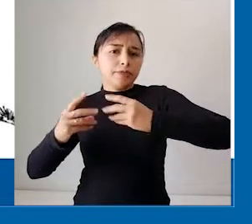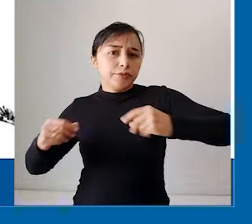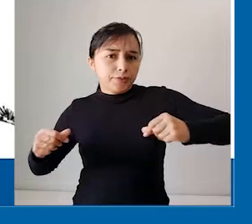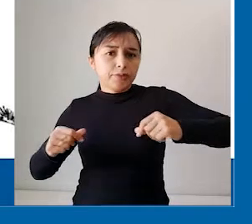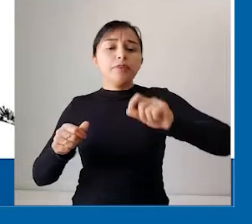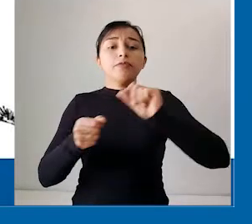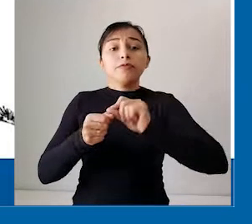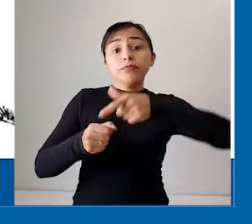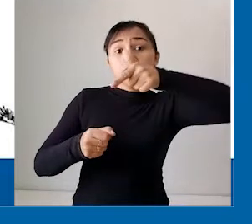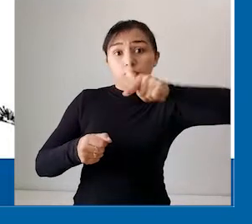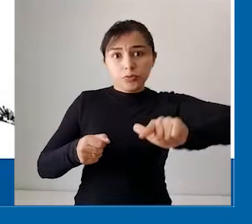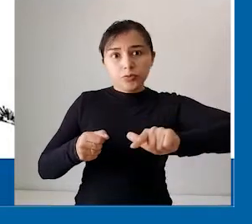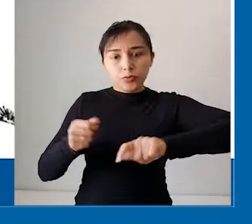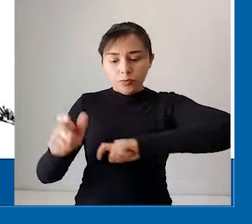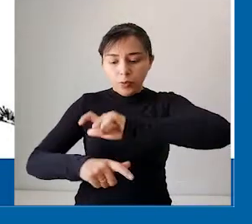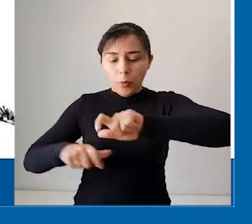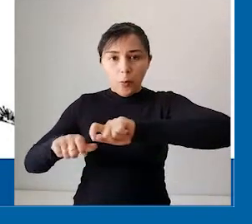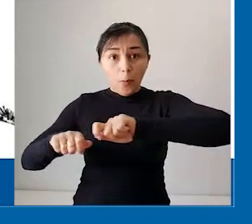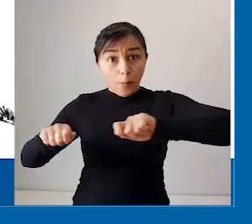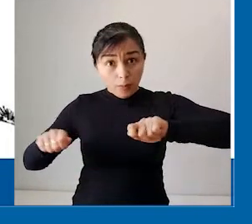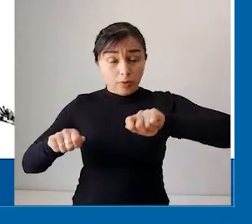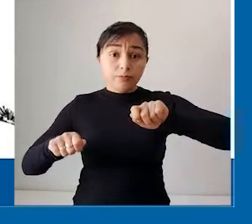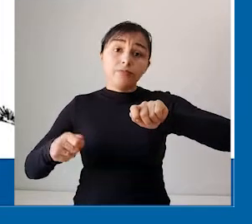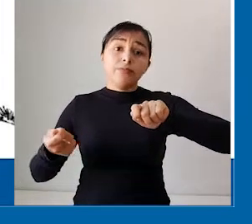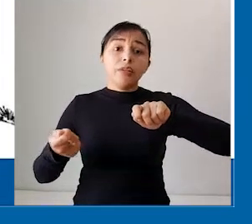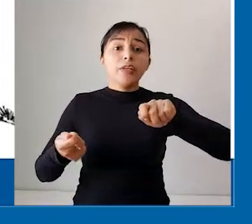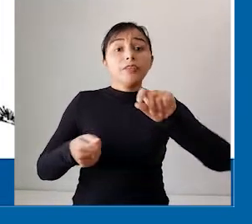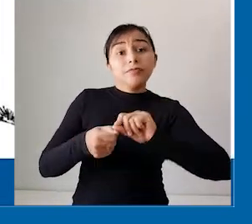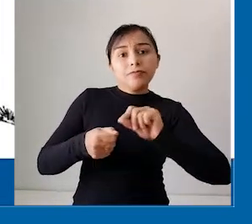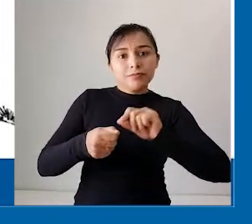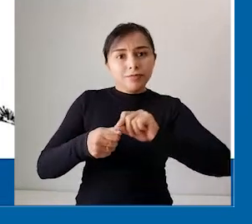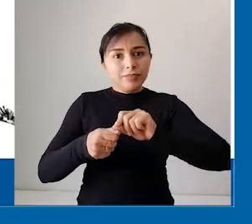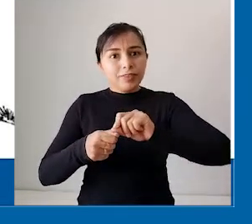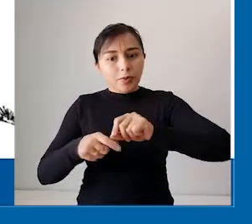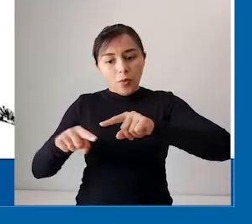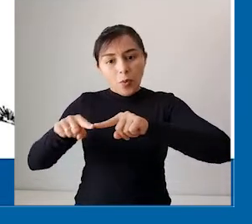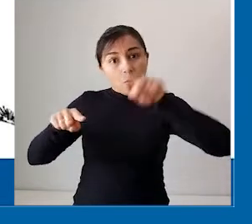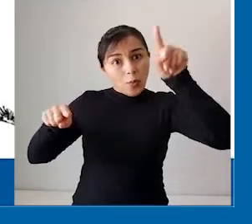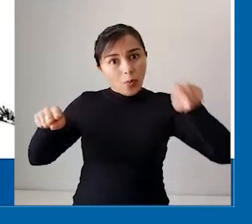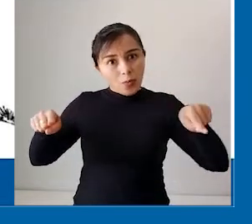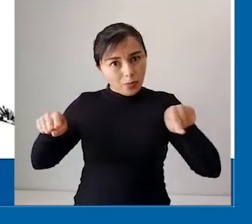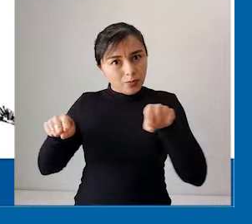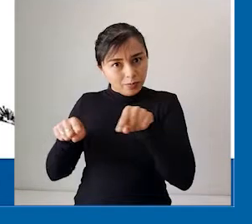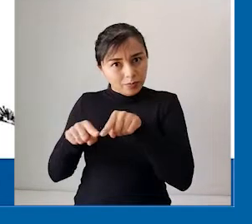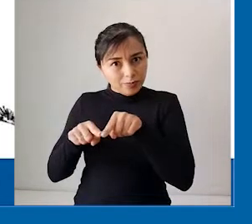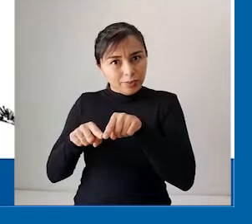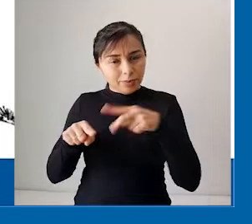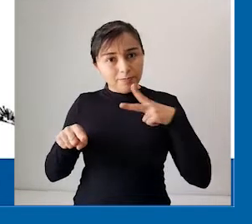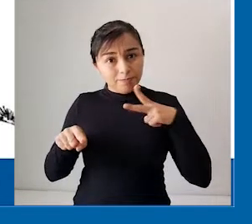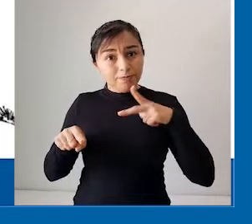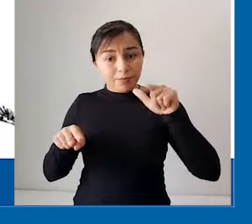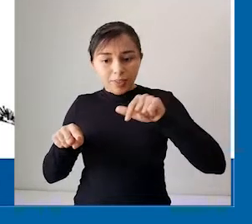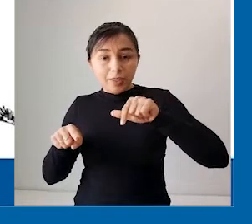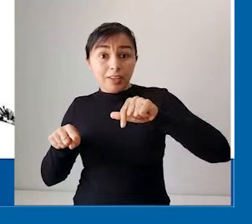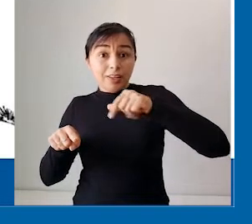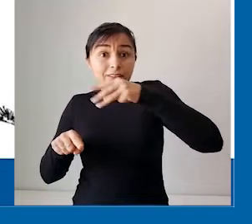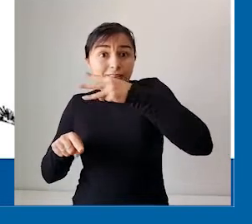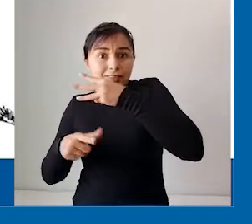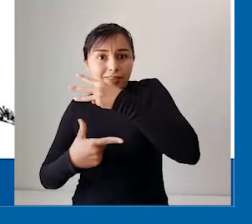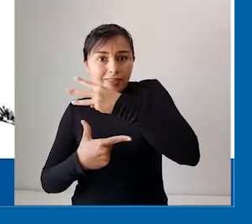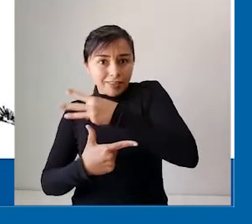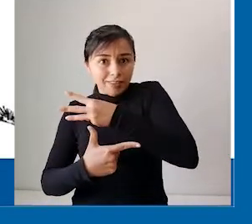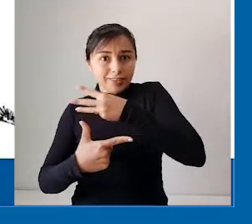novamente. Usando essa corda, os egípcios construíram um triângulo particular, cujos lados mediam 3, 4